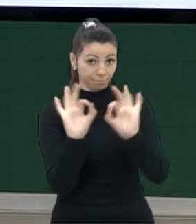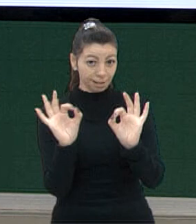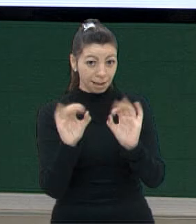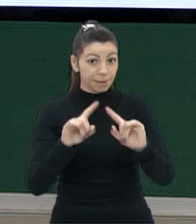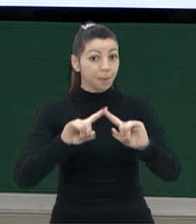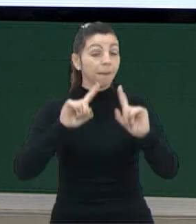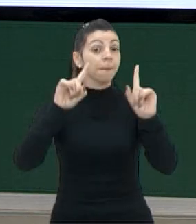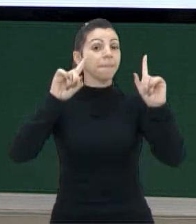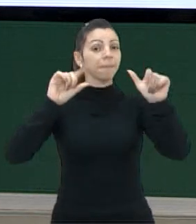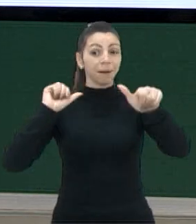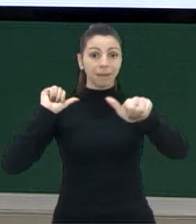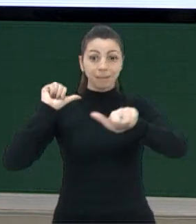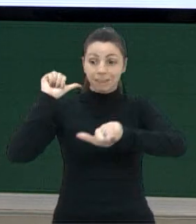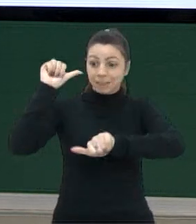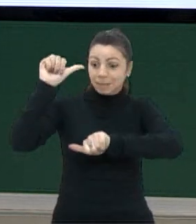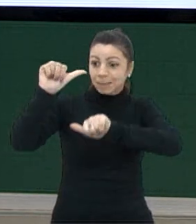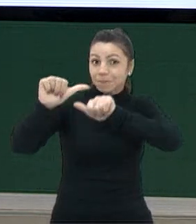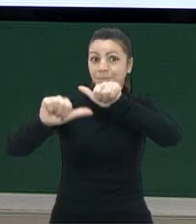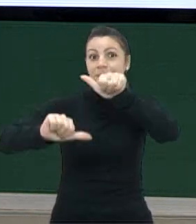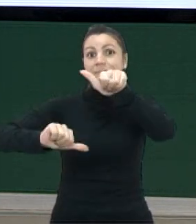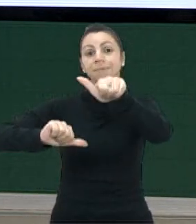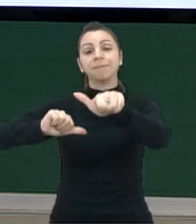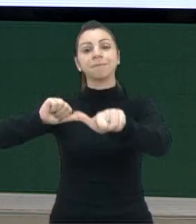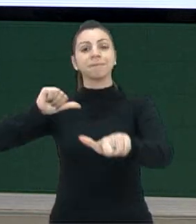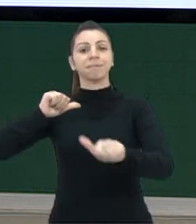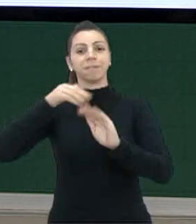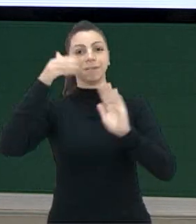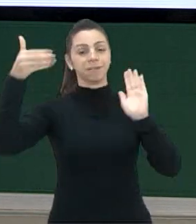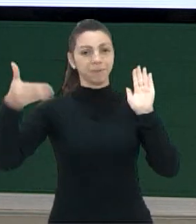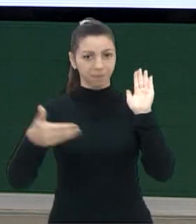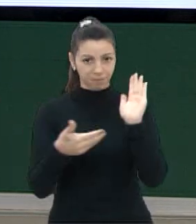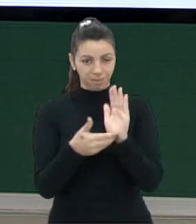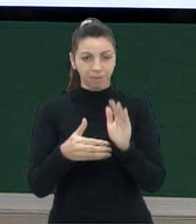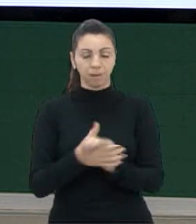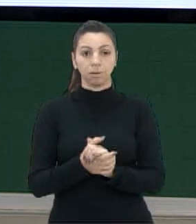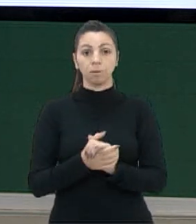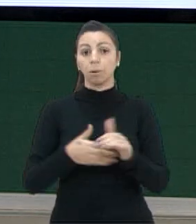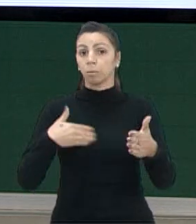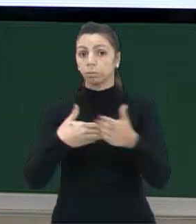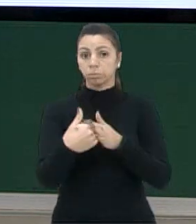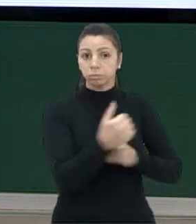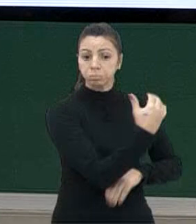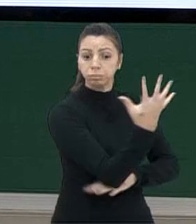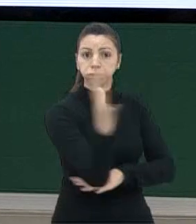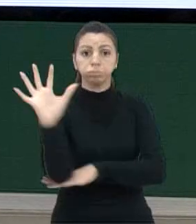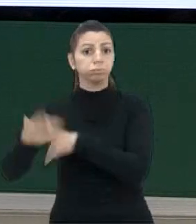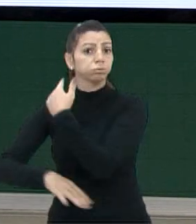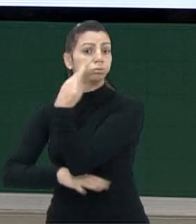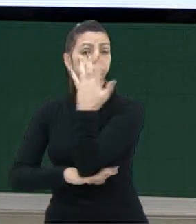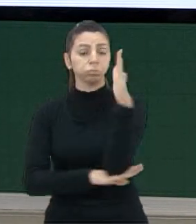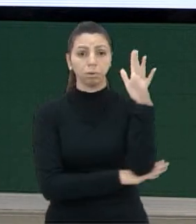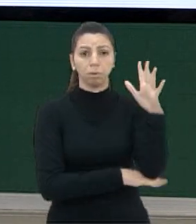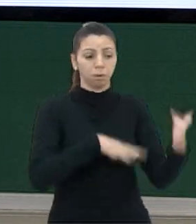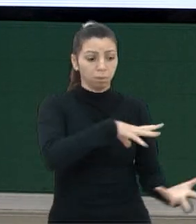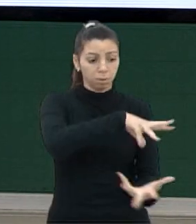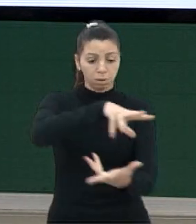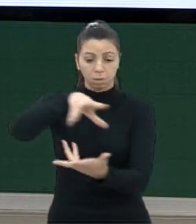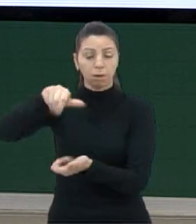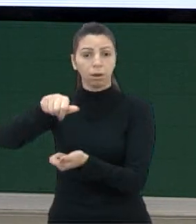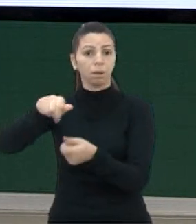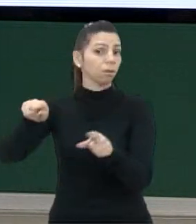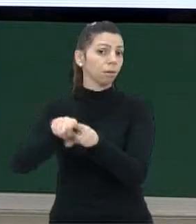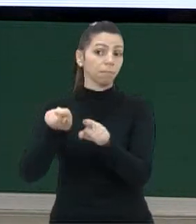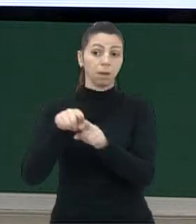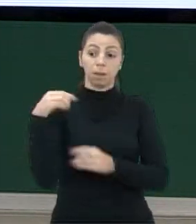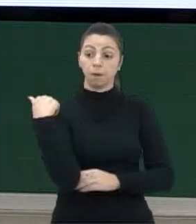falo natureza, não estou falando só de floresta, do meio do mato. Natureza é qualquer lugar, tá? Tanto na terra quanto fora dela,